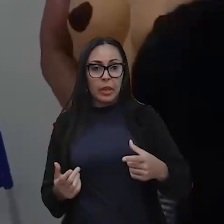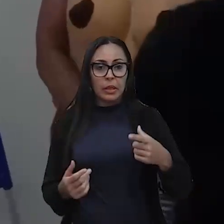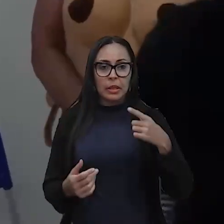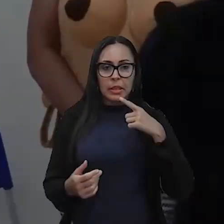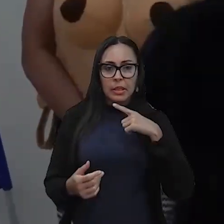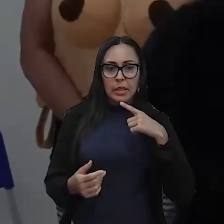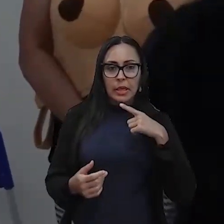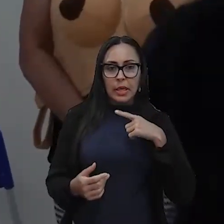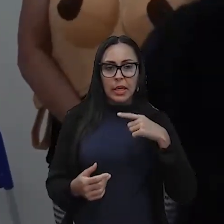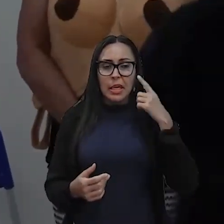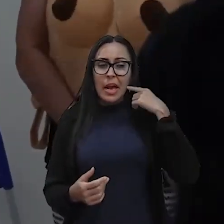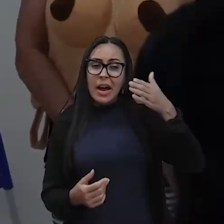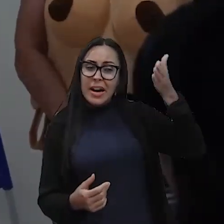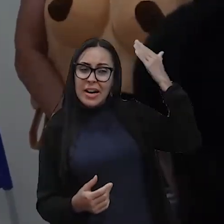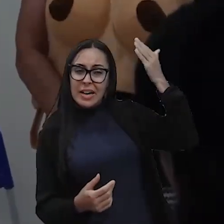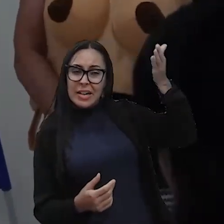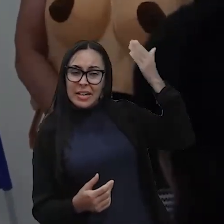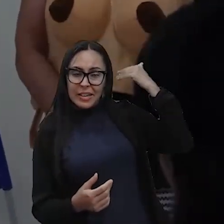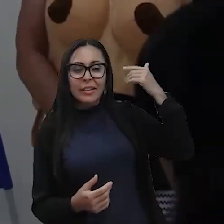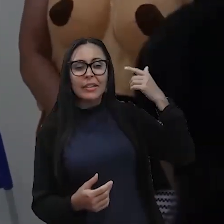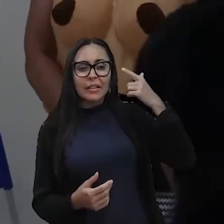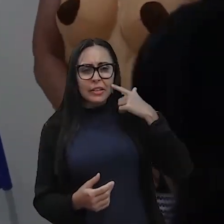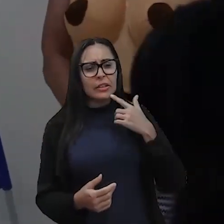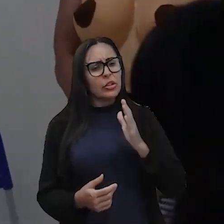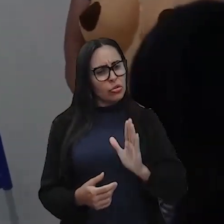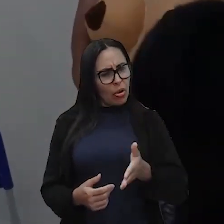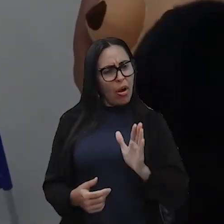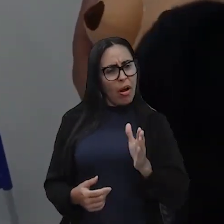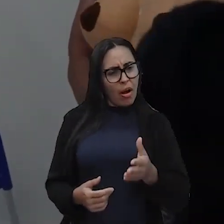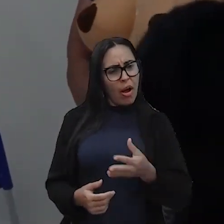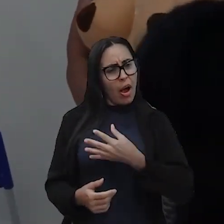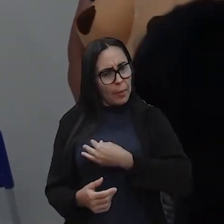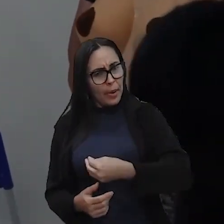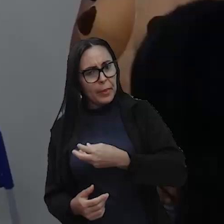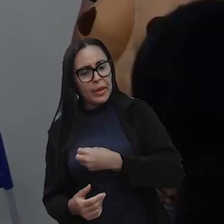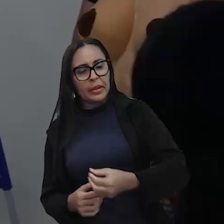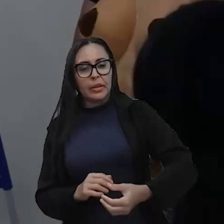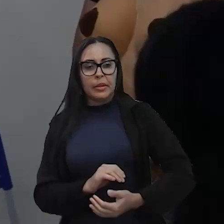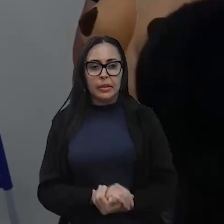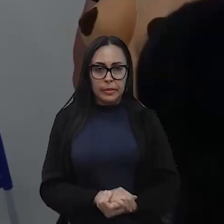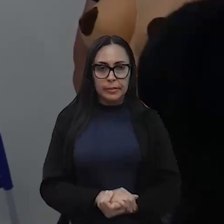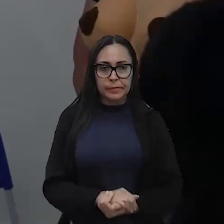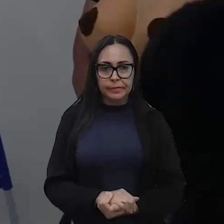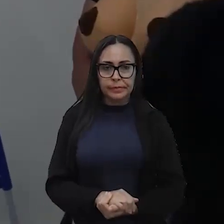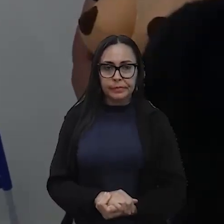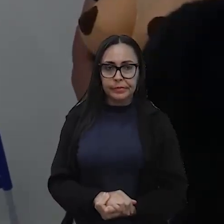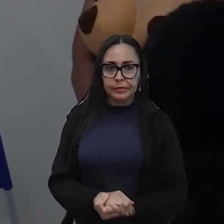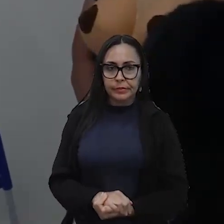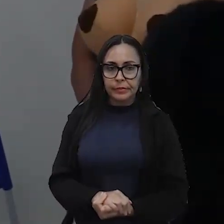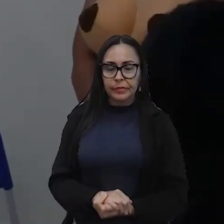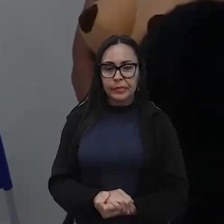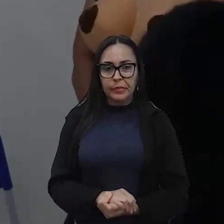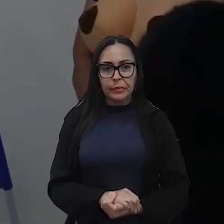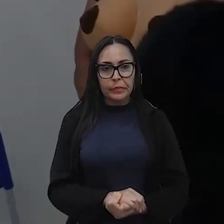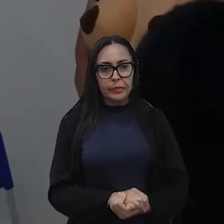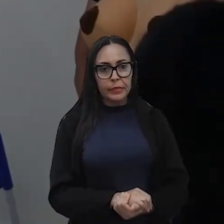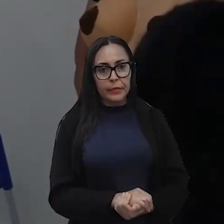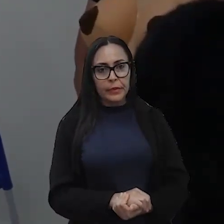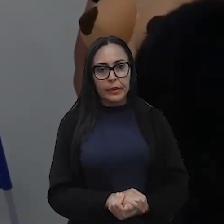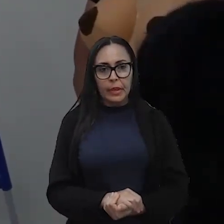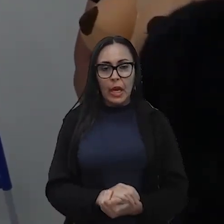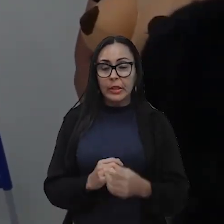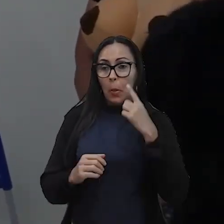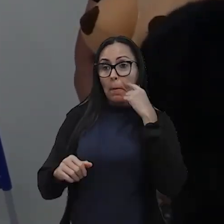eis a questão. Sempre todo mundo vem com essa dúvida, antes de vocês chegarem eu já me antecipo. Tiver amamentado, parei há 2